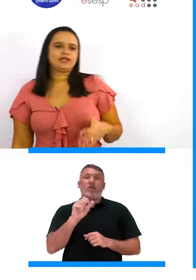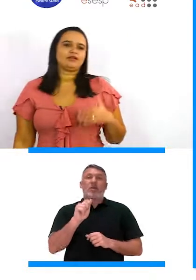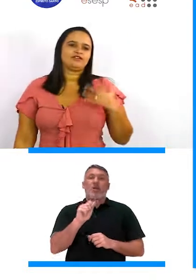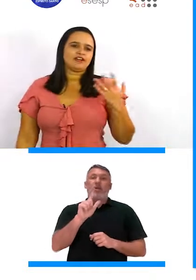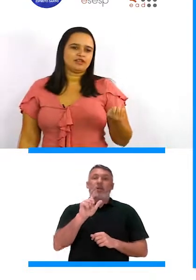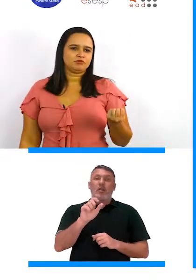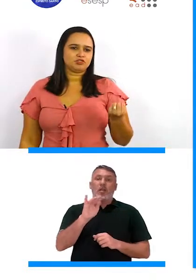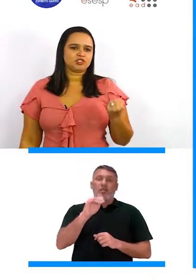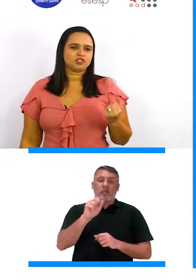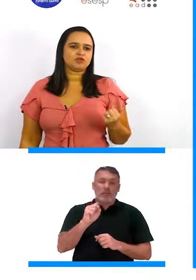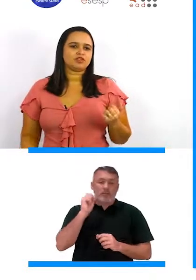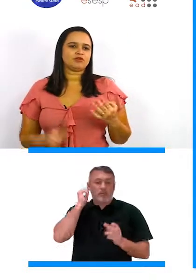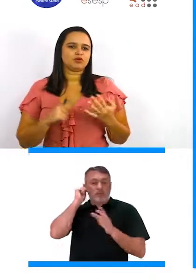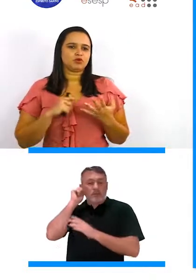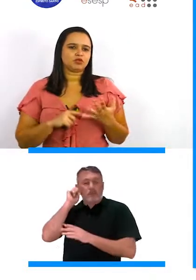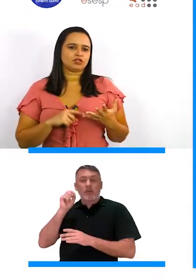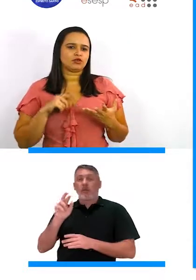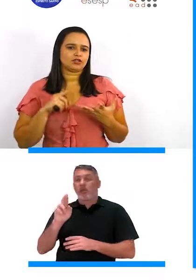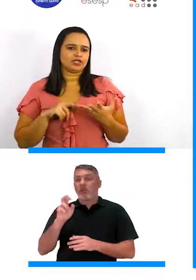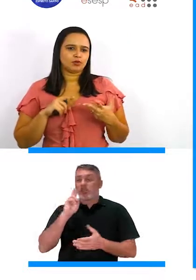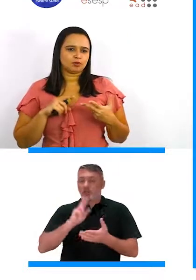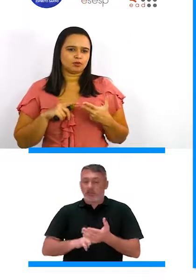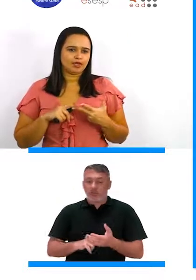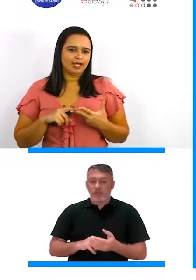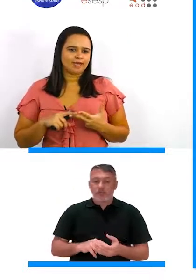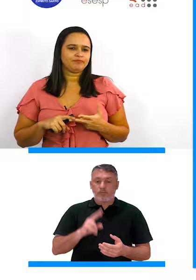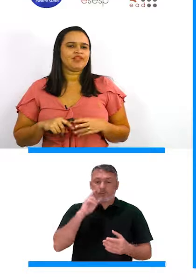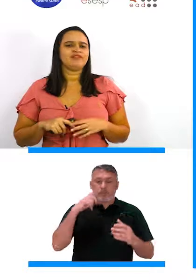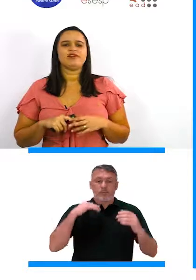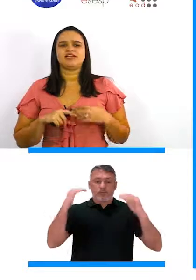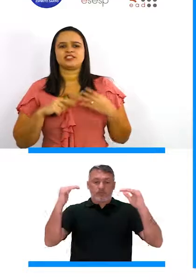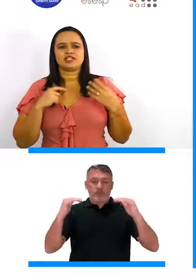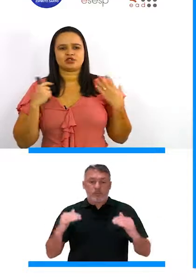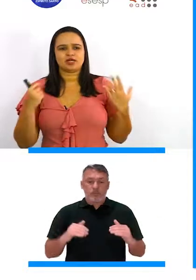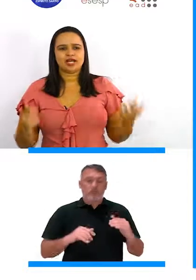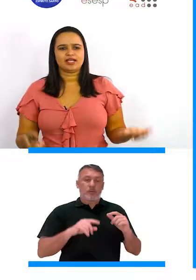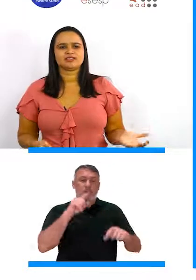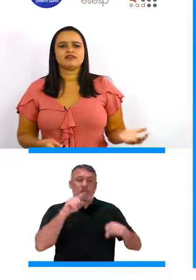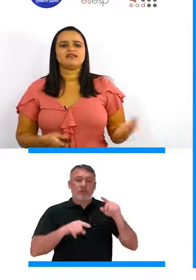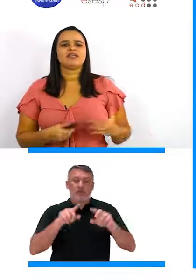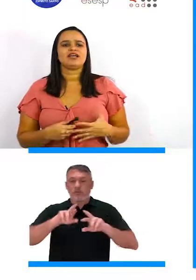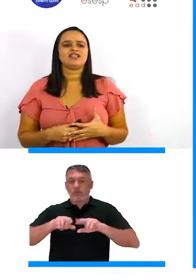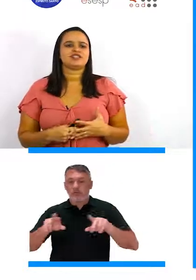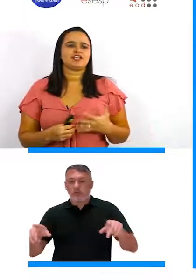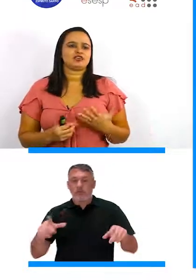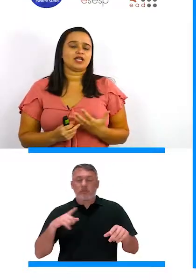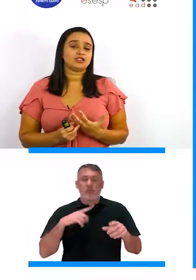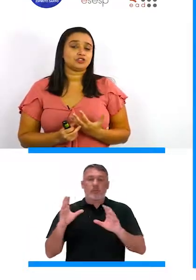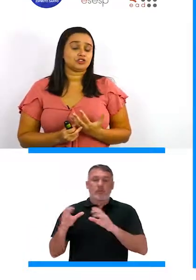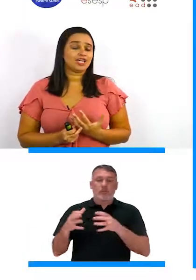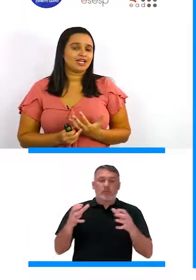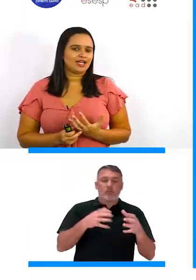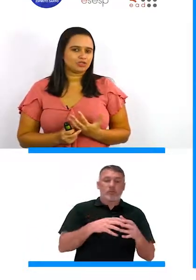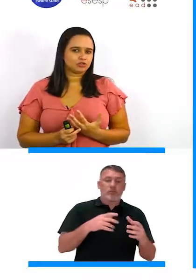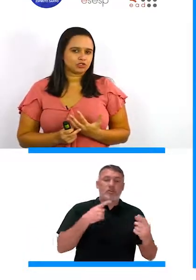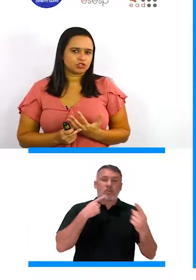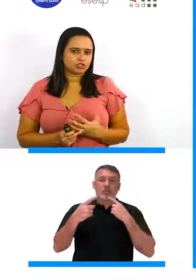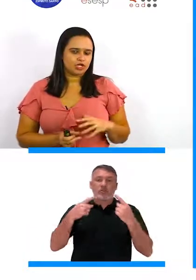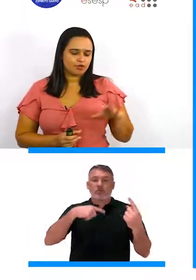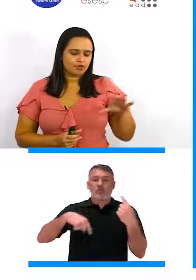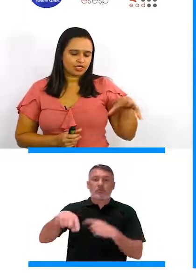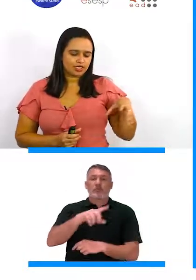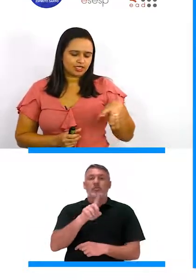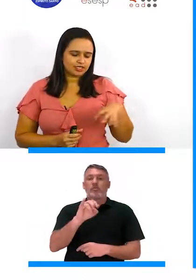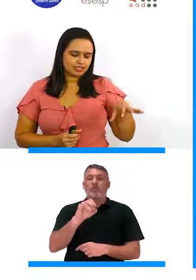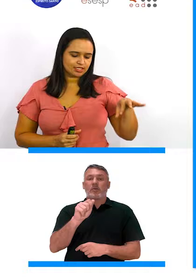registro, né? Falamos disso, língua culta, coloquial e popular, variantes regionais, falares regionais, dialeto, gente,